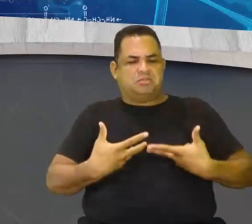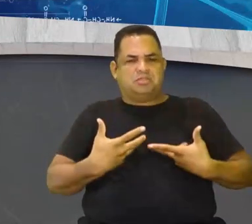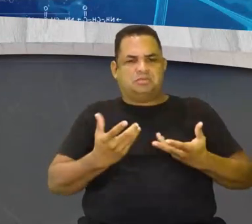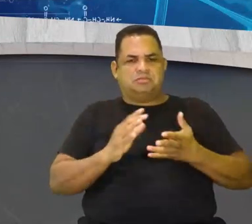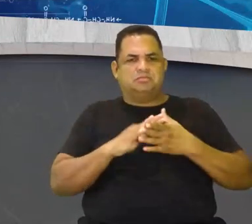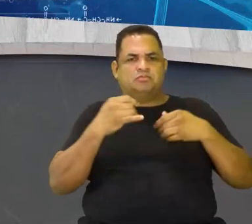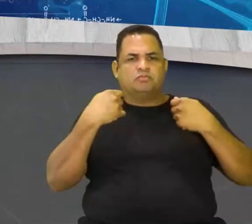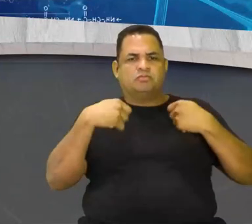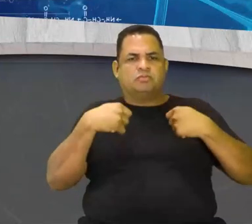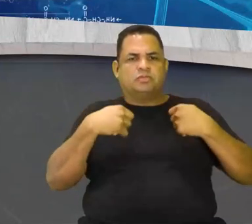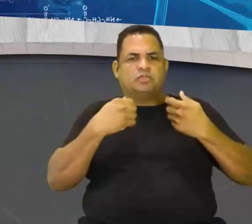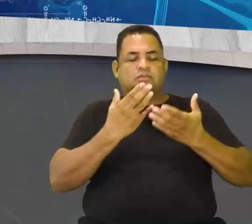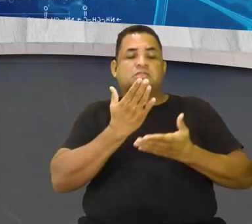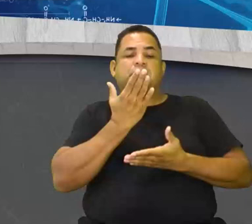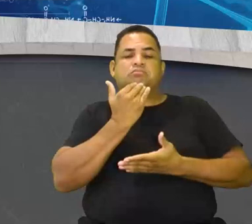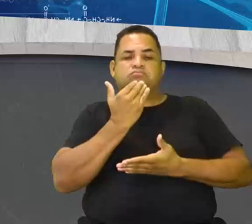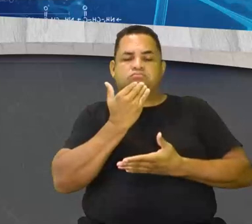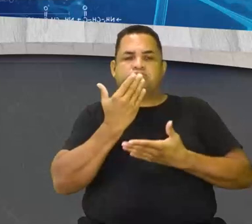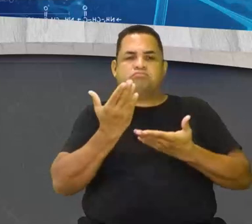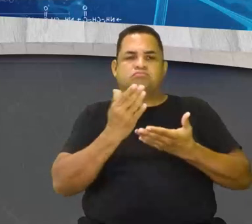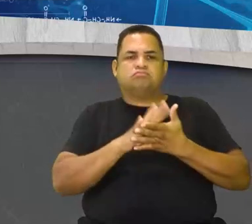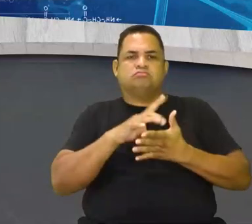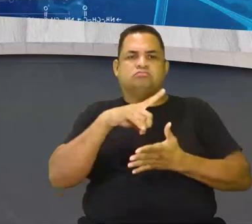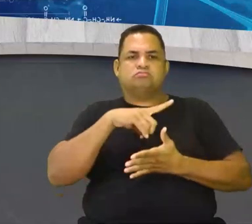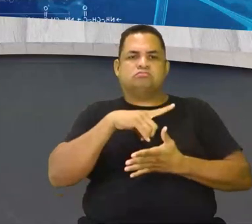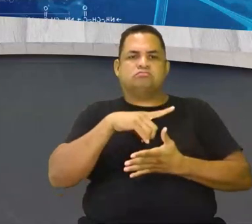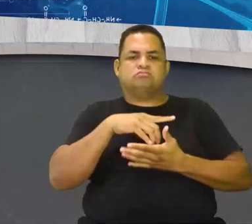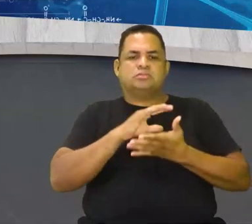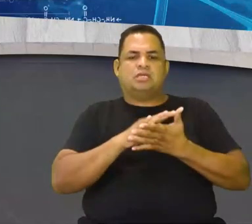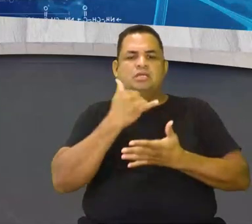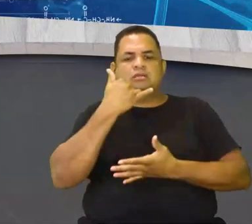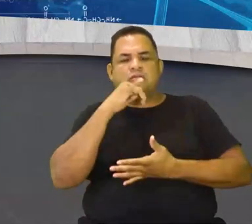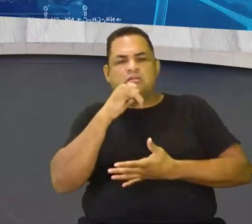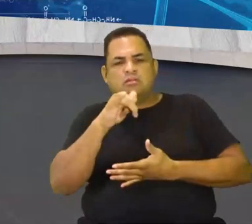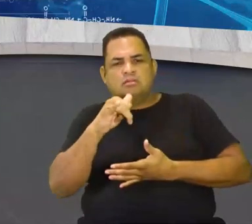nós precisamos nos alimentarmos para ter energia